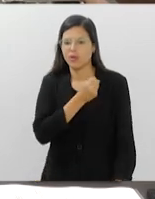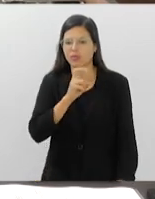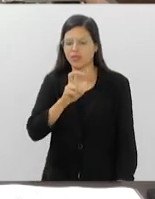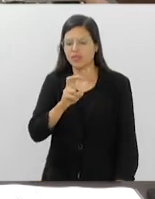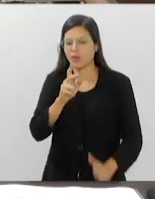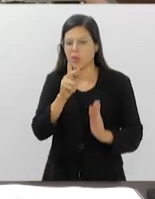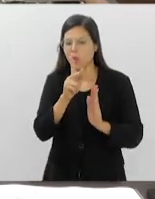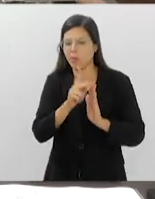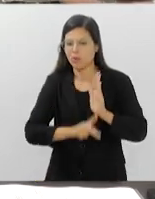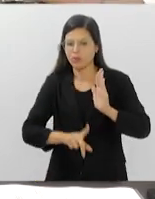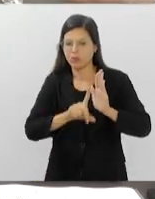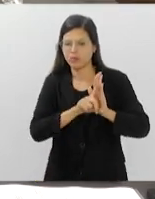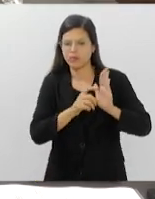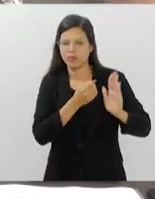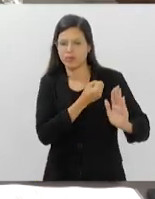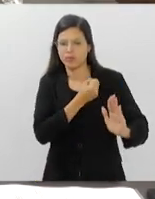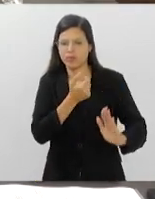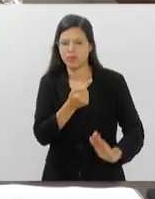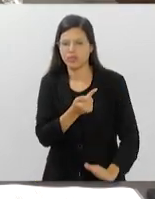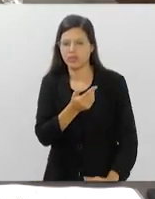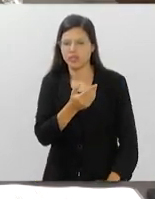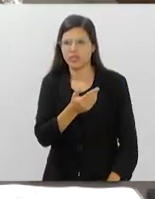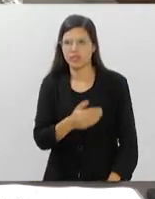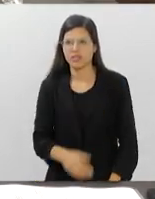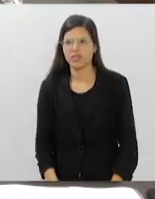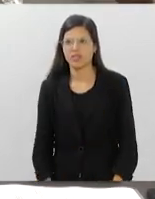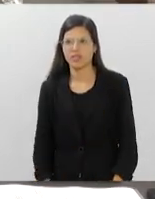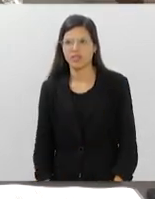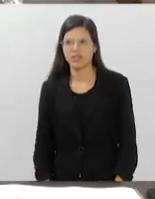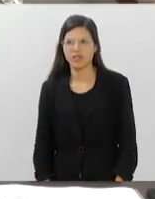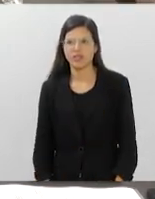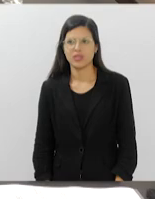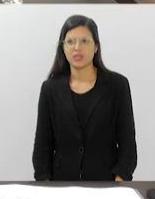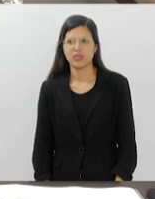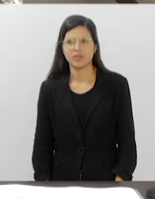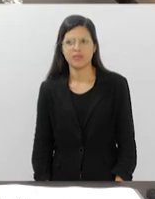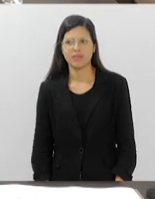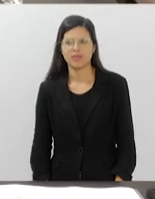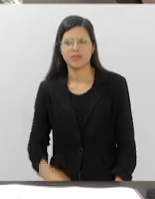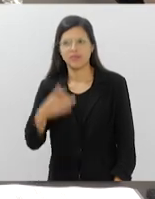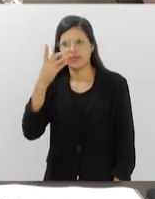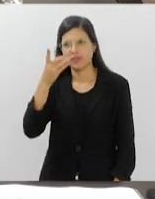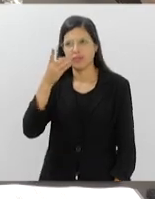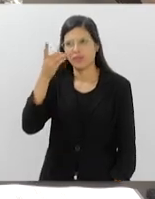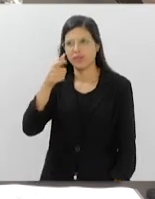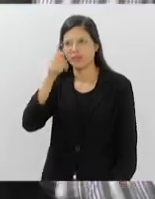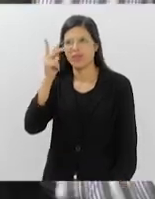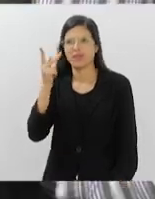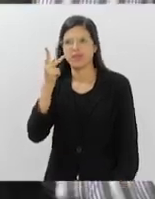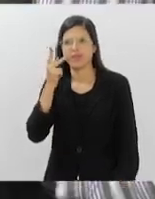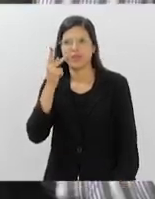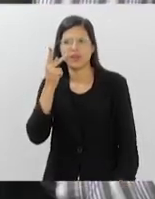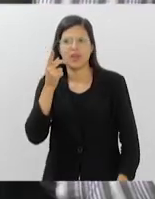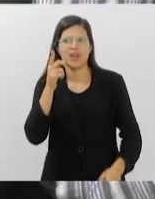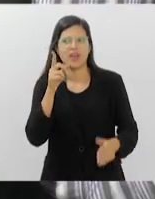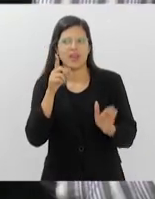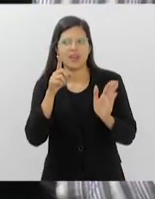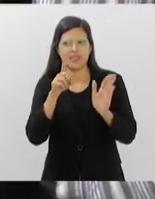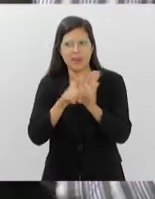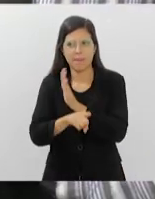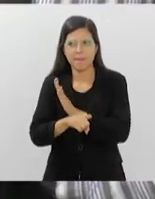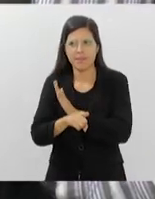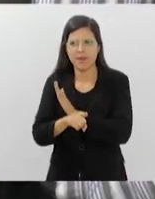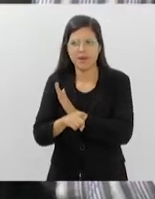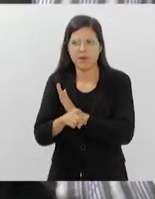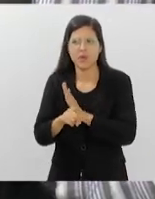da pauta. Emenda de plenário. Aliás, um parênteses, deputado Mourinho. Deputado Mick. Deputado Luiz Paulo, essa pergunta à esquerda, depois de um resultado